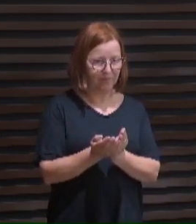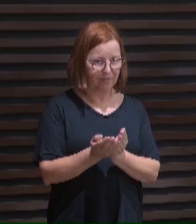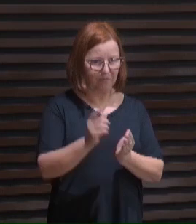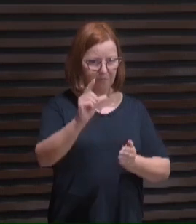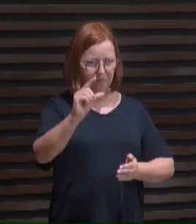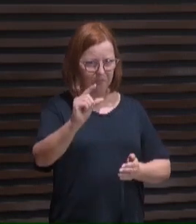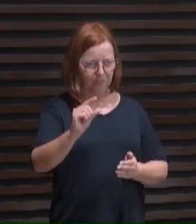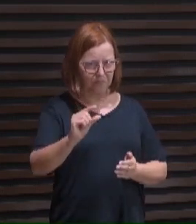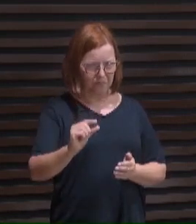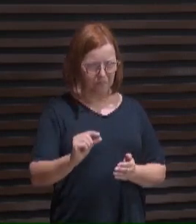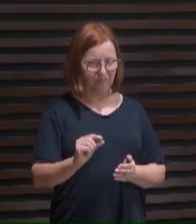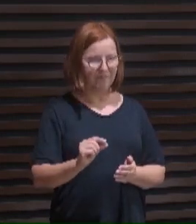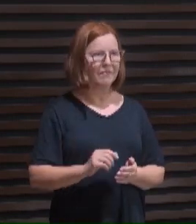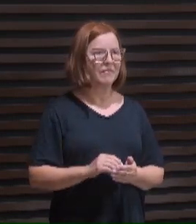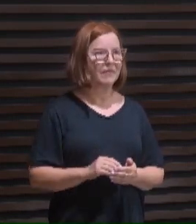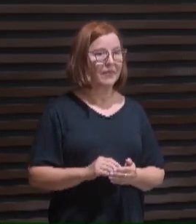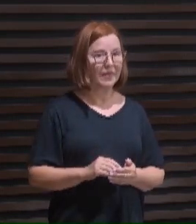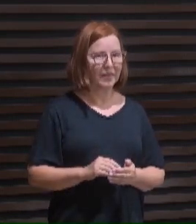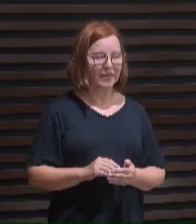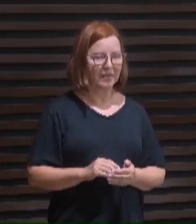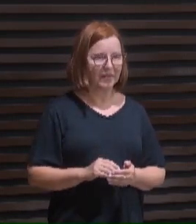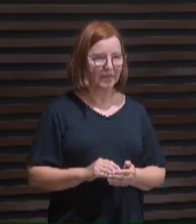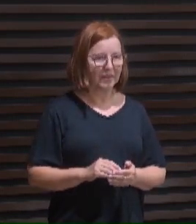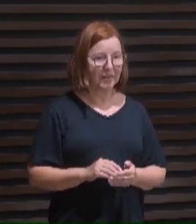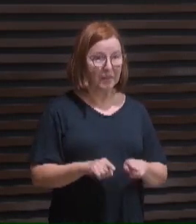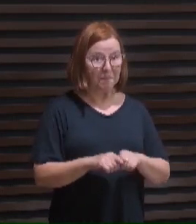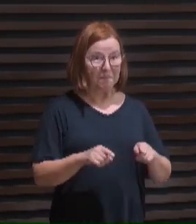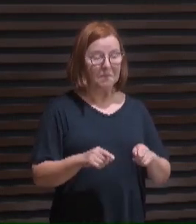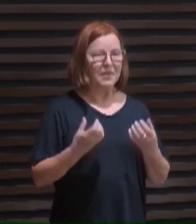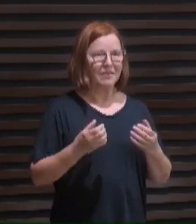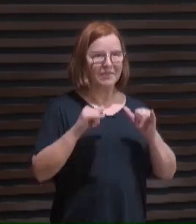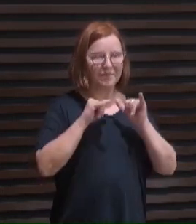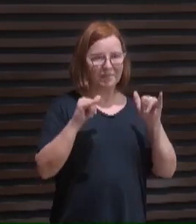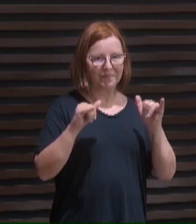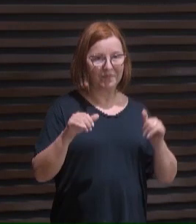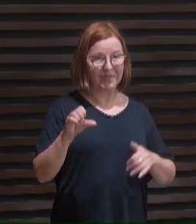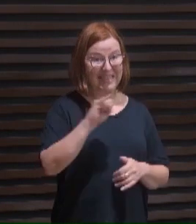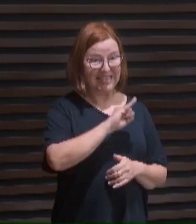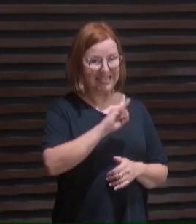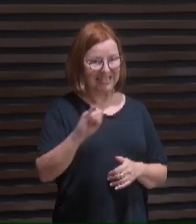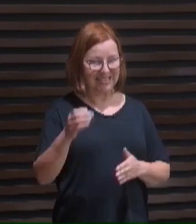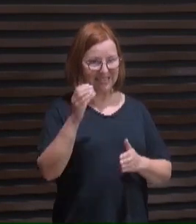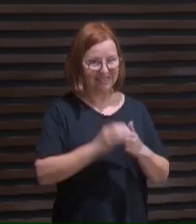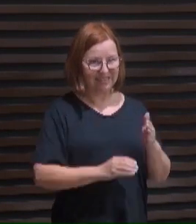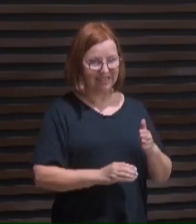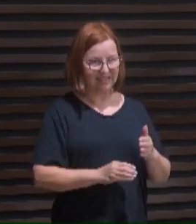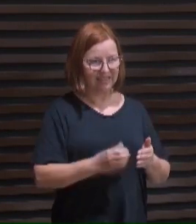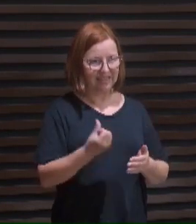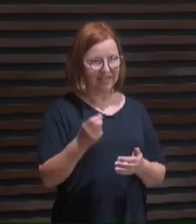minada, muito minada. Mas eu queria só anunciar aqui, Isaías 65,